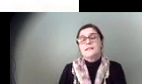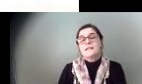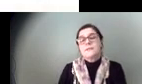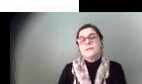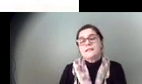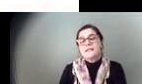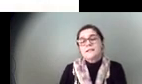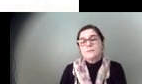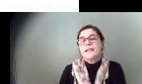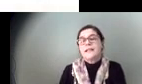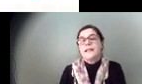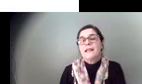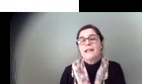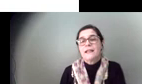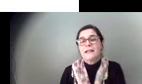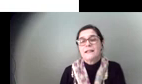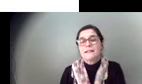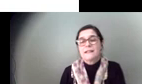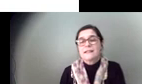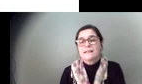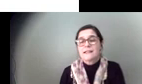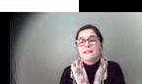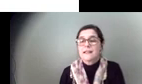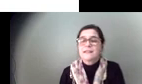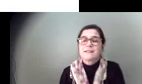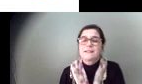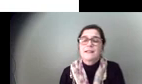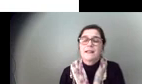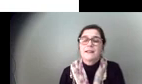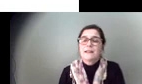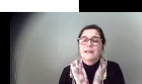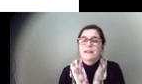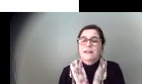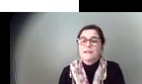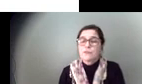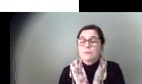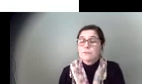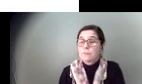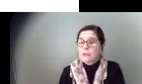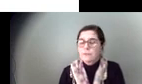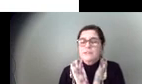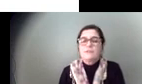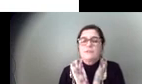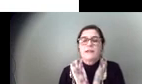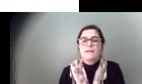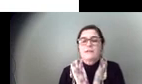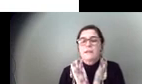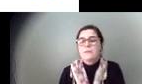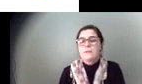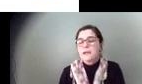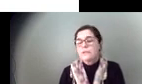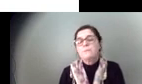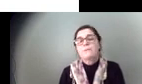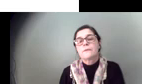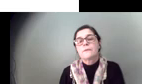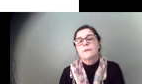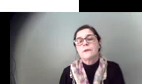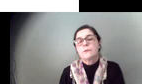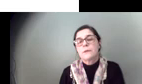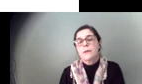nossa sensibilização, ela traz a análise, né, para observar esta